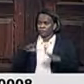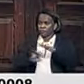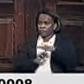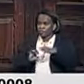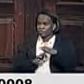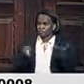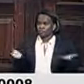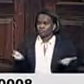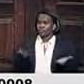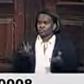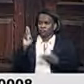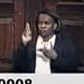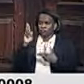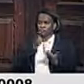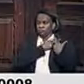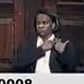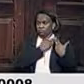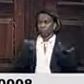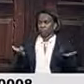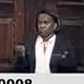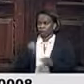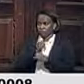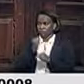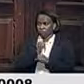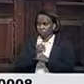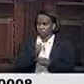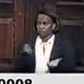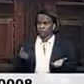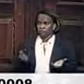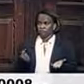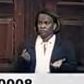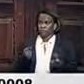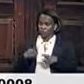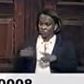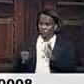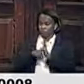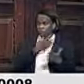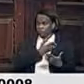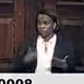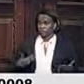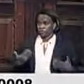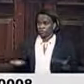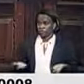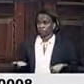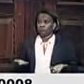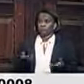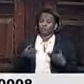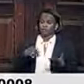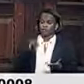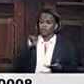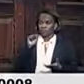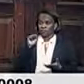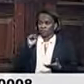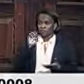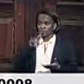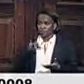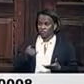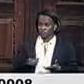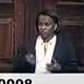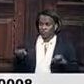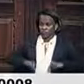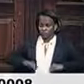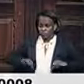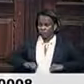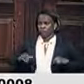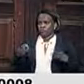privada essa responsabilidade que é pública. E a Zerge, o sofrimento tem sido